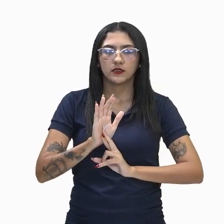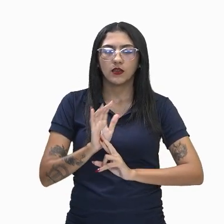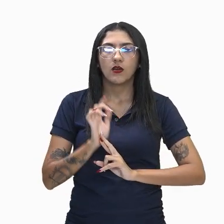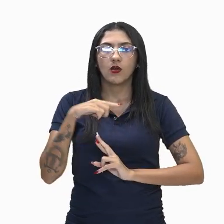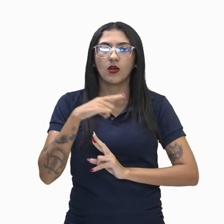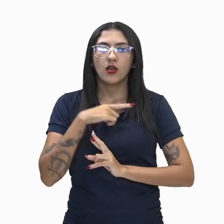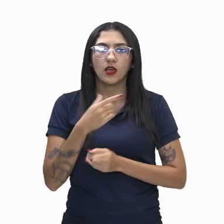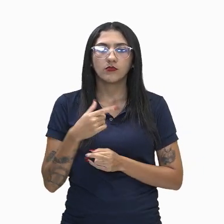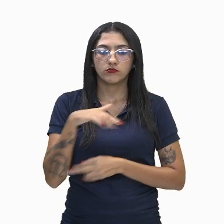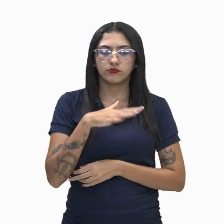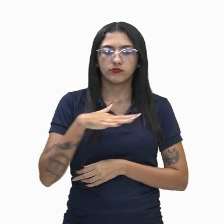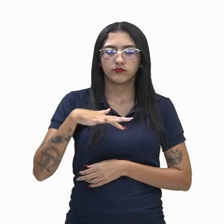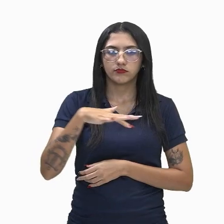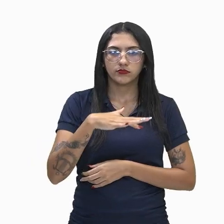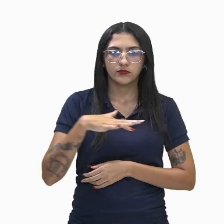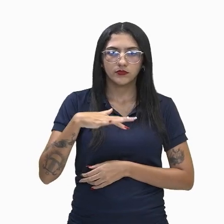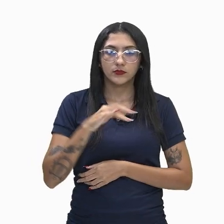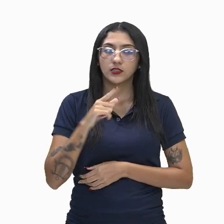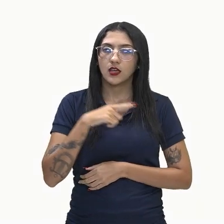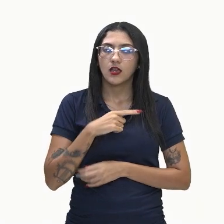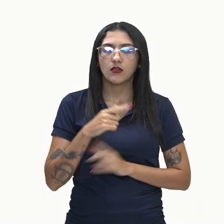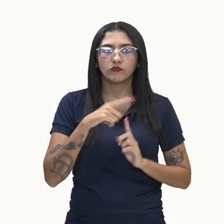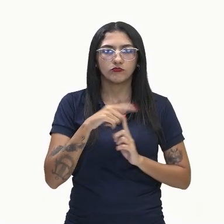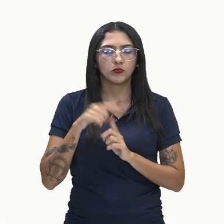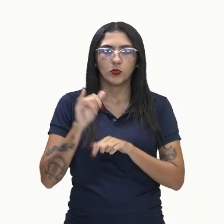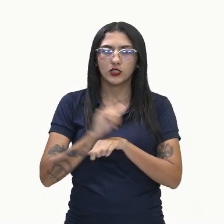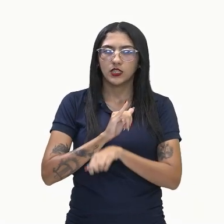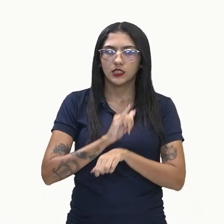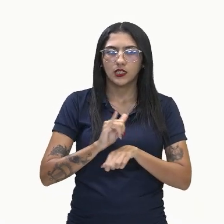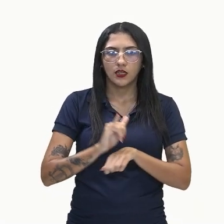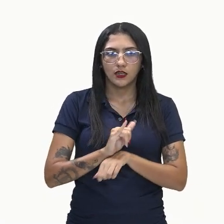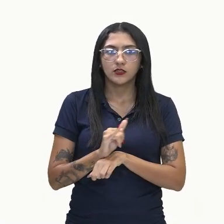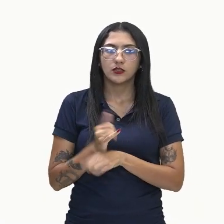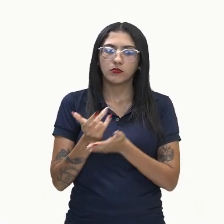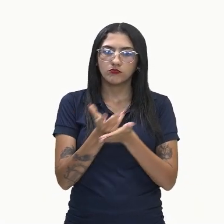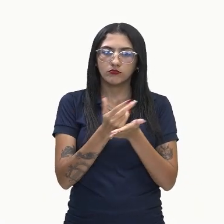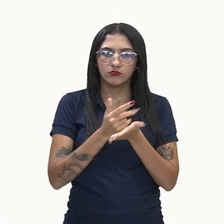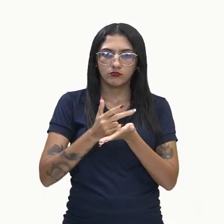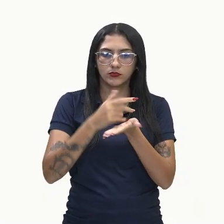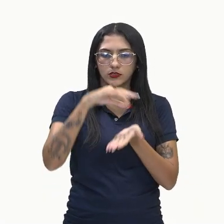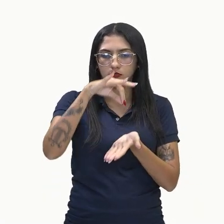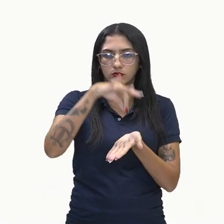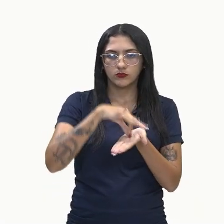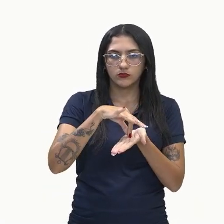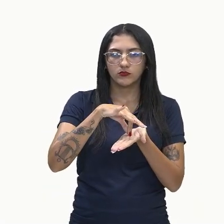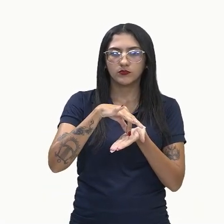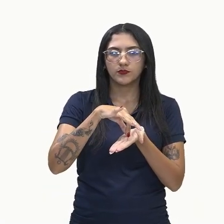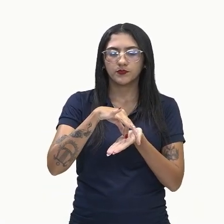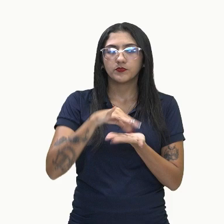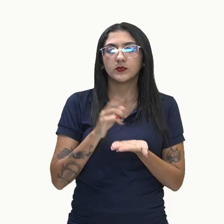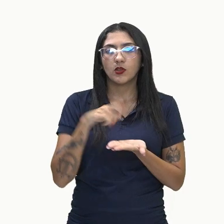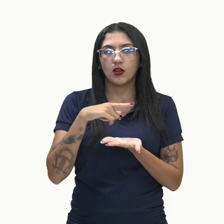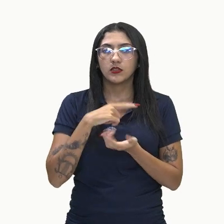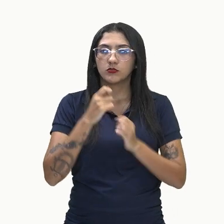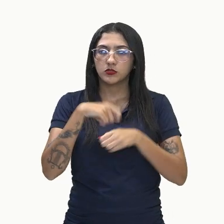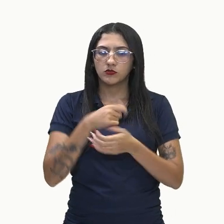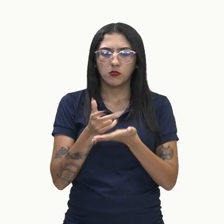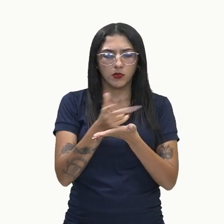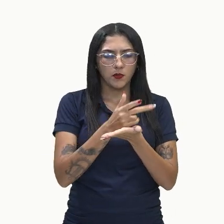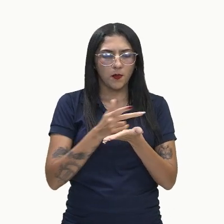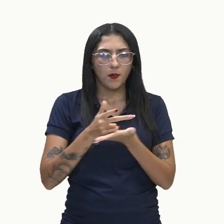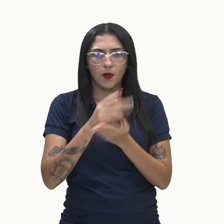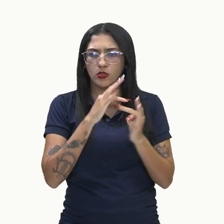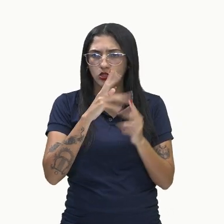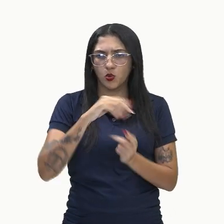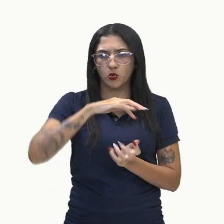a Terra, né? É uma forma de representação cartográfica, tá bom? Então, eu vou representar ali todo o planeta, ou